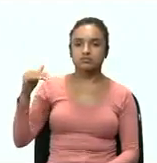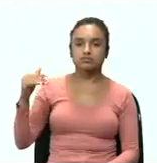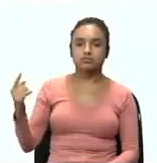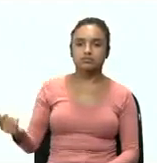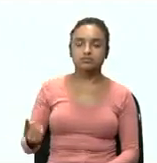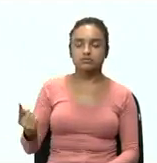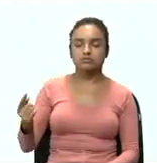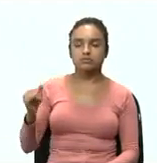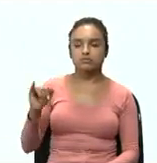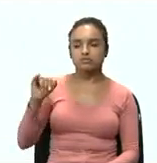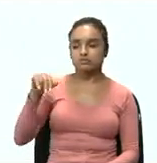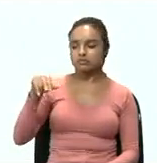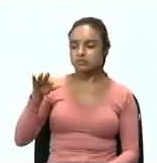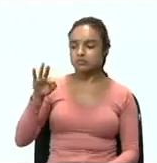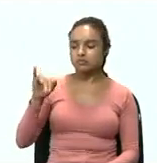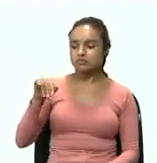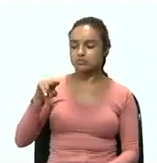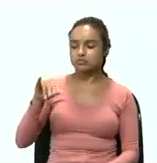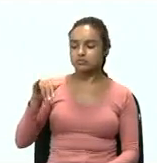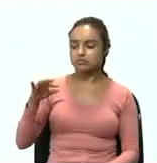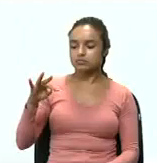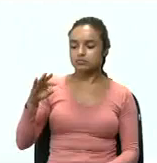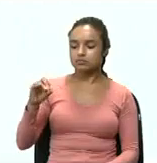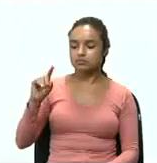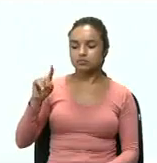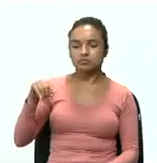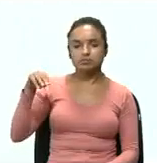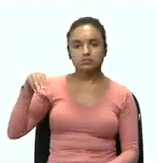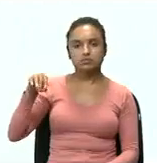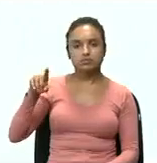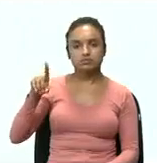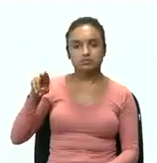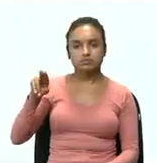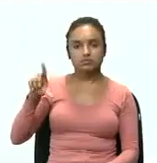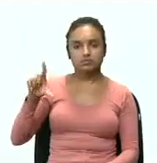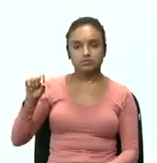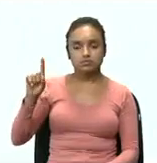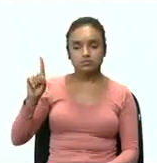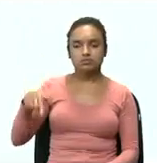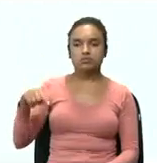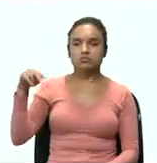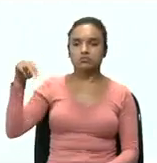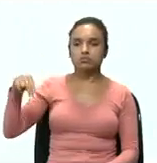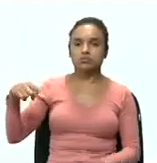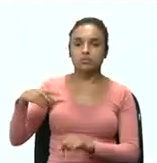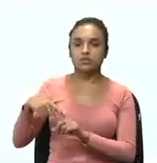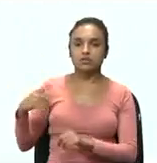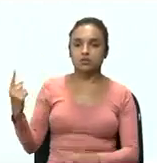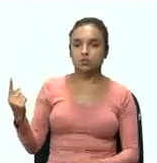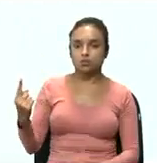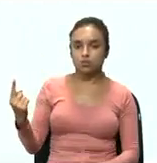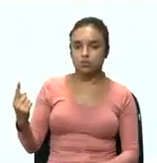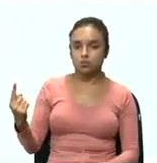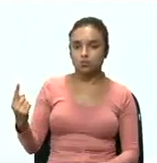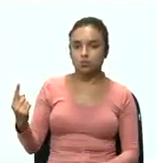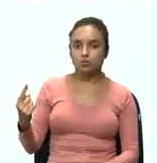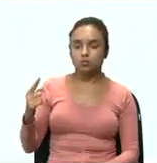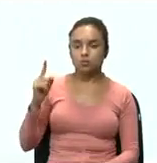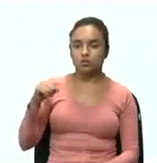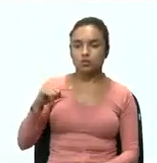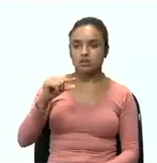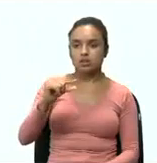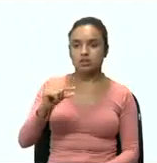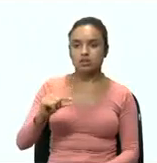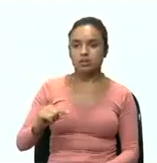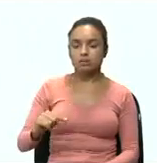infinito do módulo de a n mais 1 sobre a n é menor